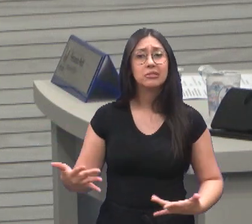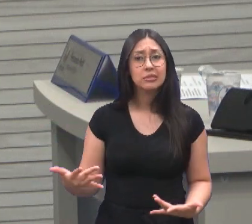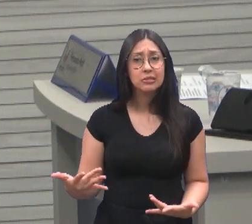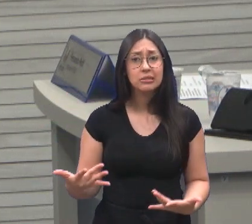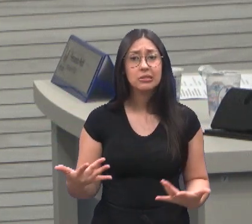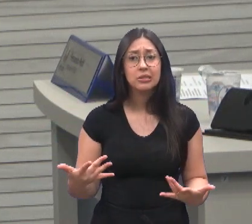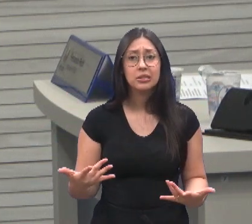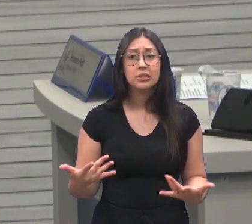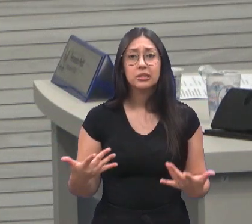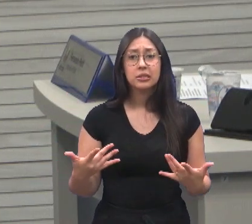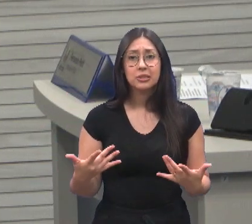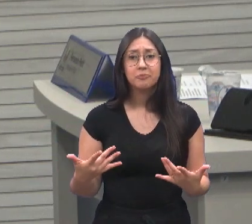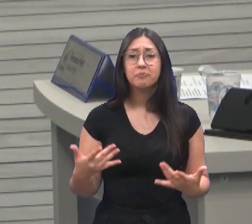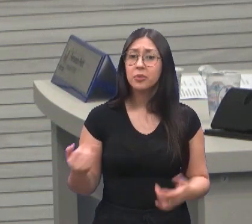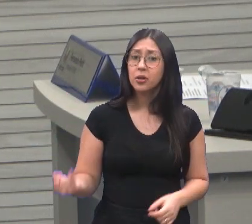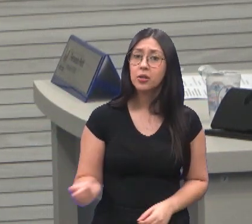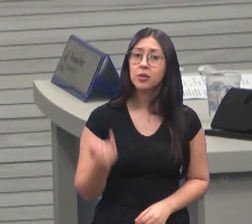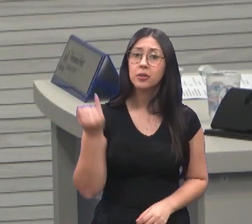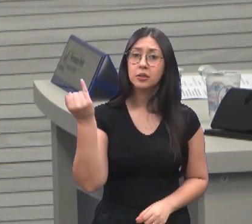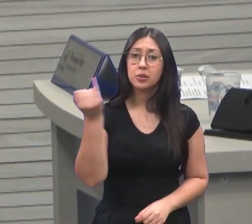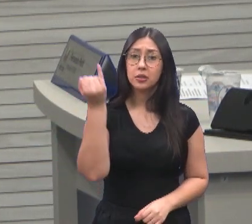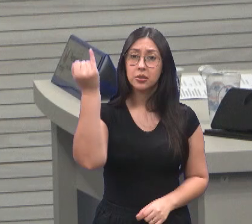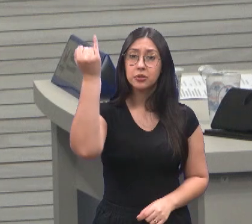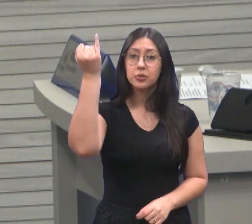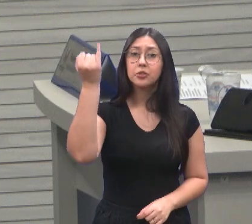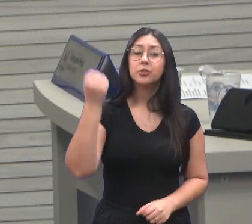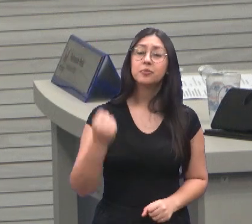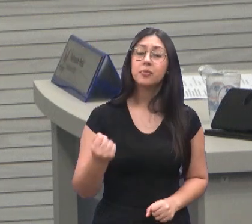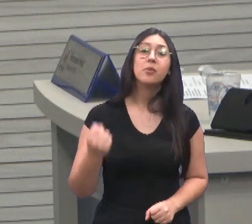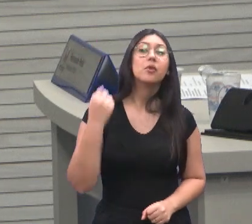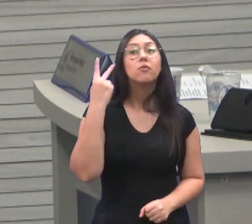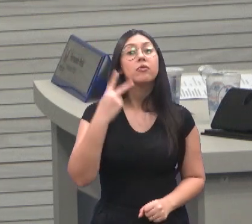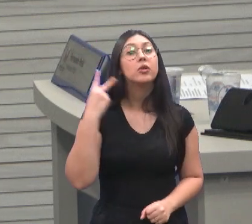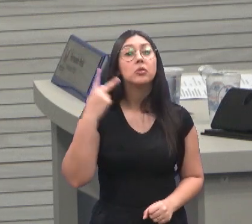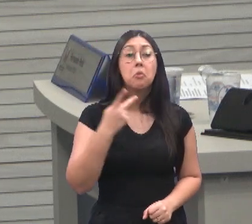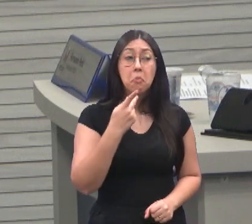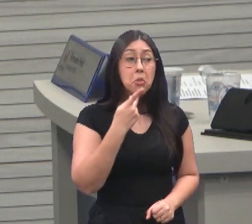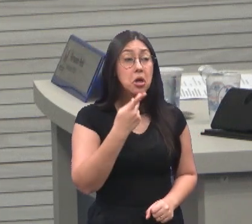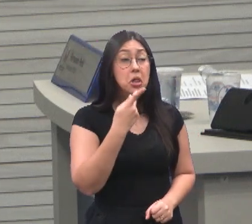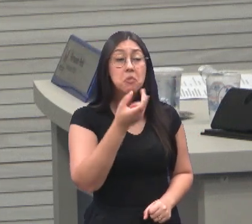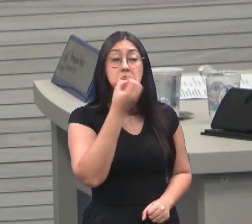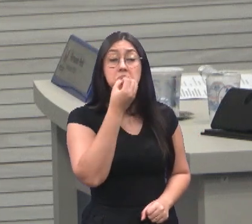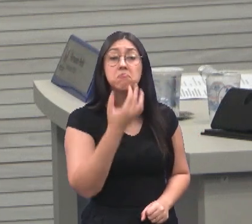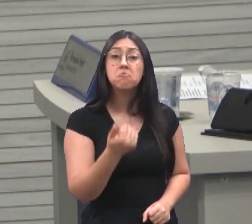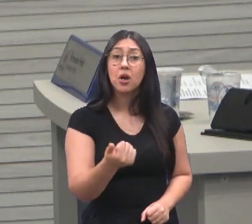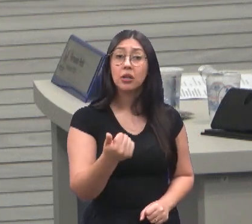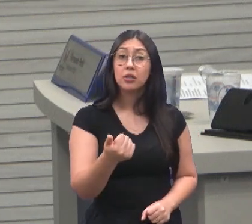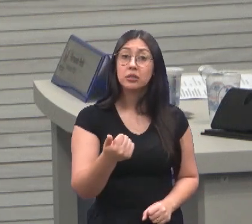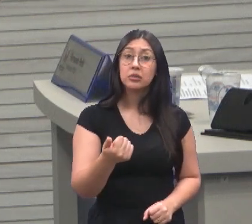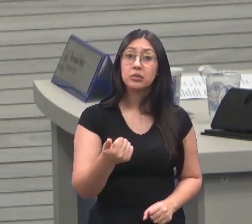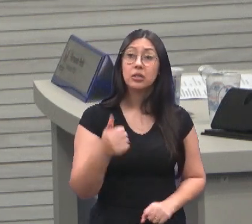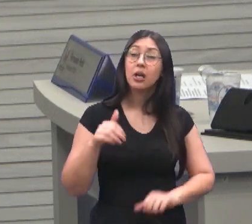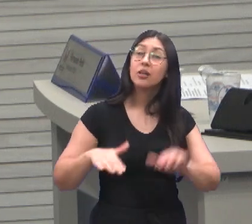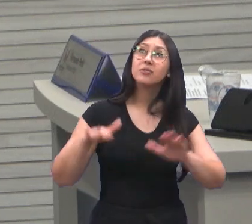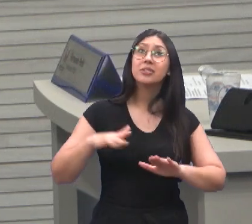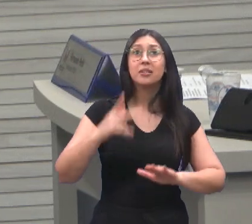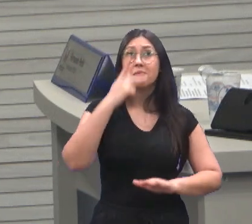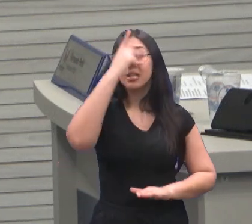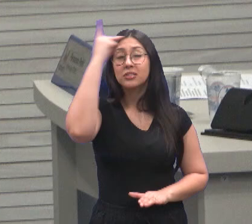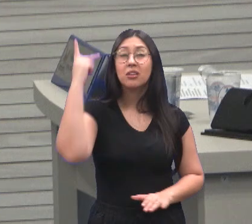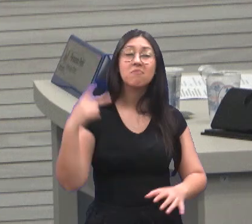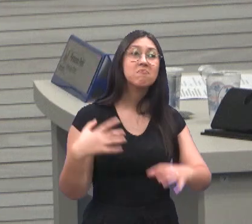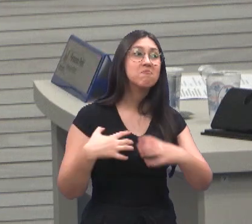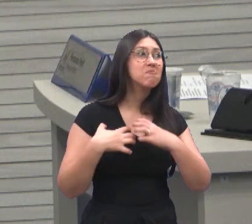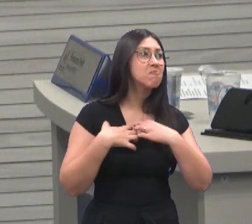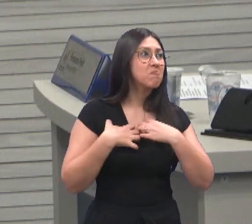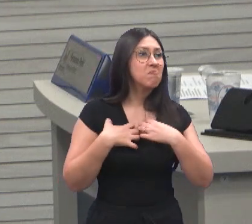extrema importância. O vereador que me antecedeu falou muito bem. Talvez as pessoas que não sentem na